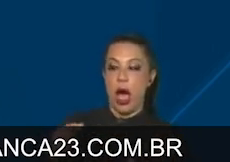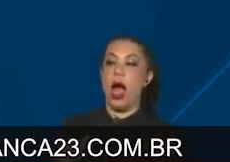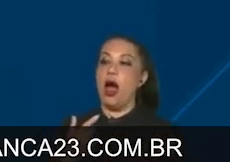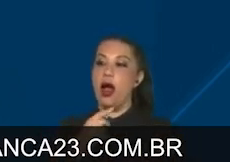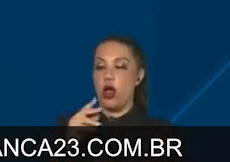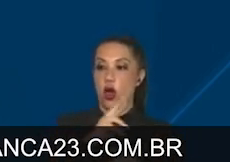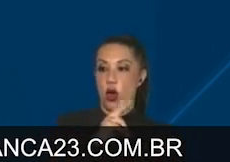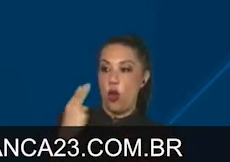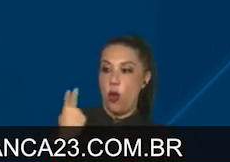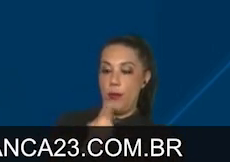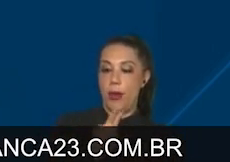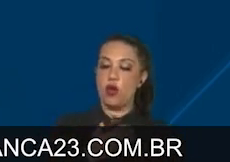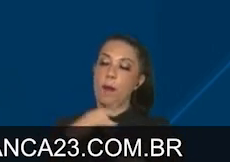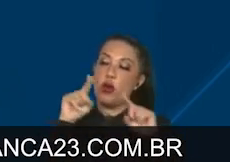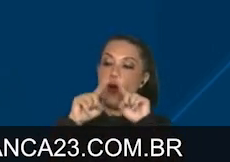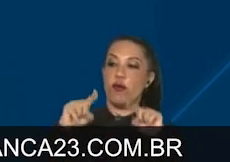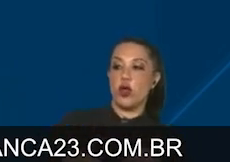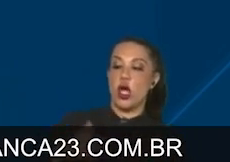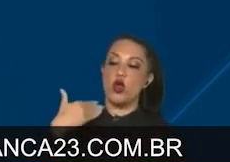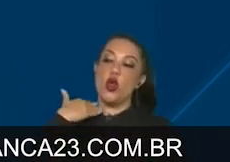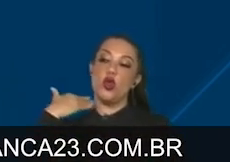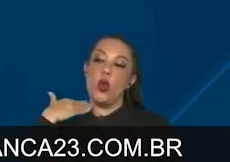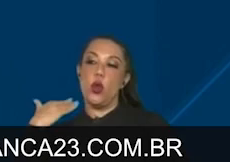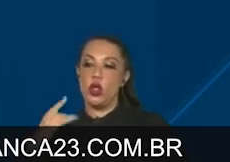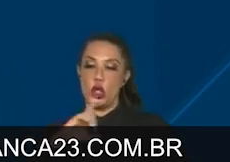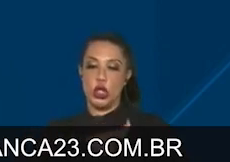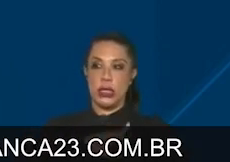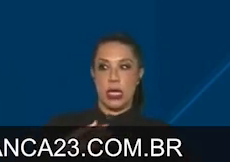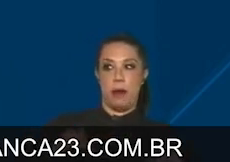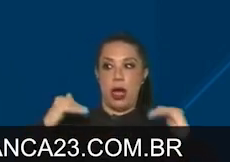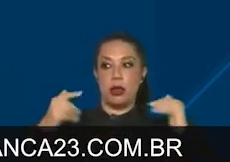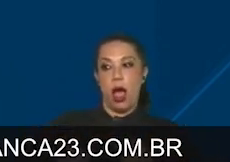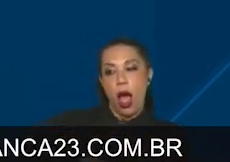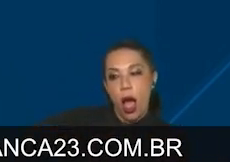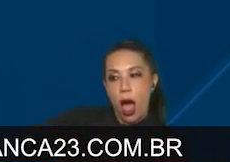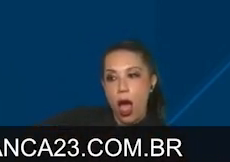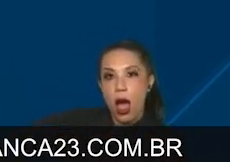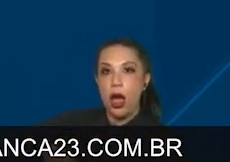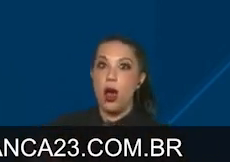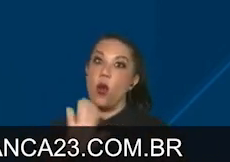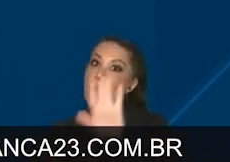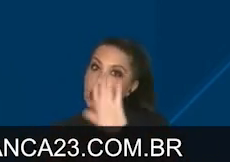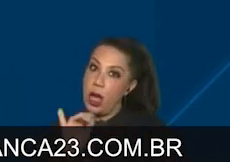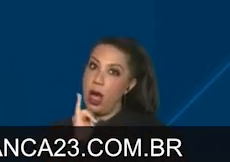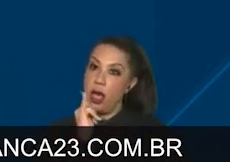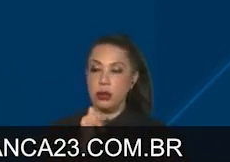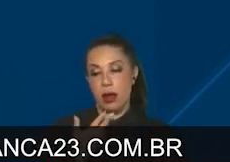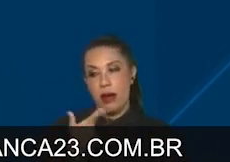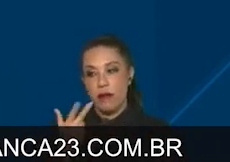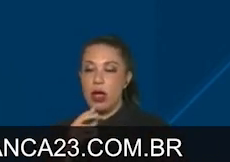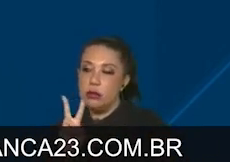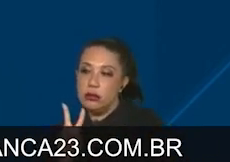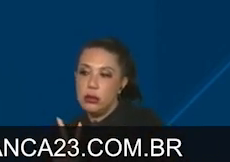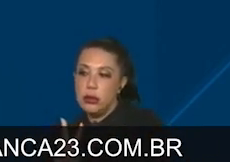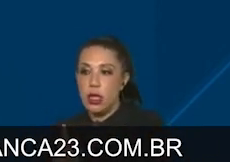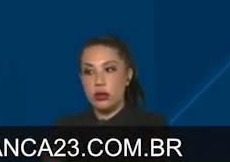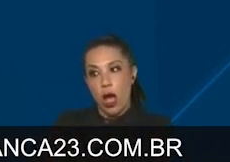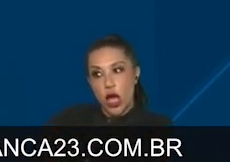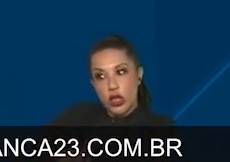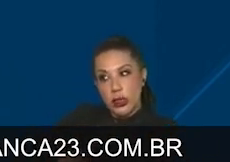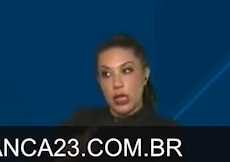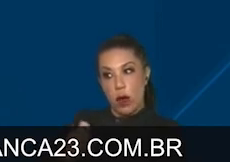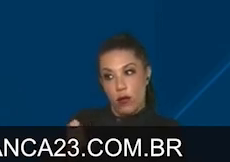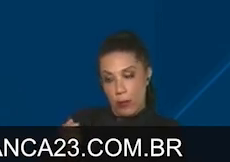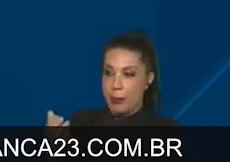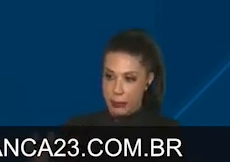de funcionário e de até juízes e desembargadores. Isso tudo é um golpe. Pede algum dinheiro emprestado, adiantado, para